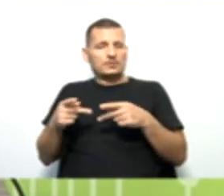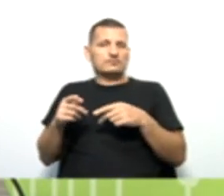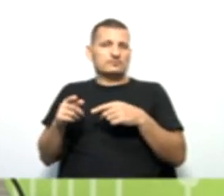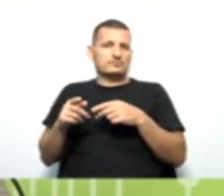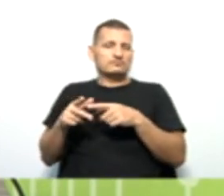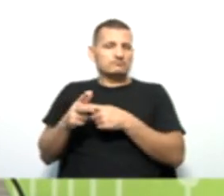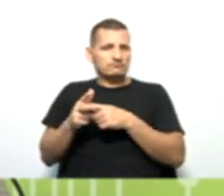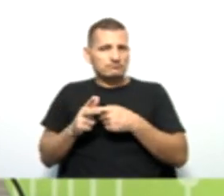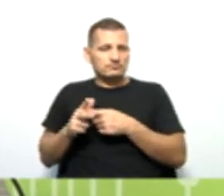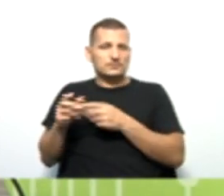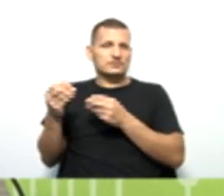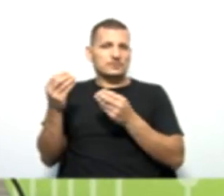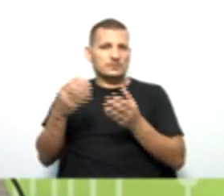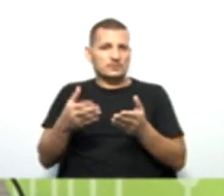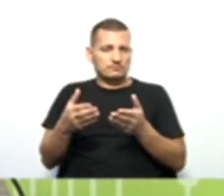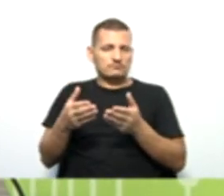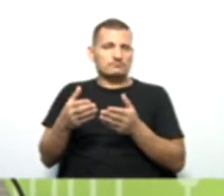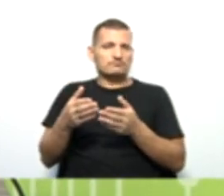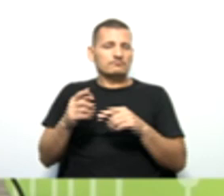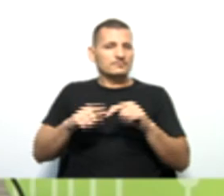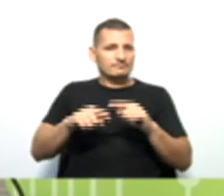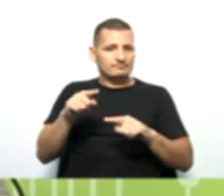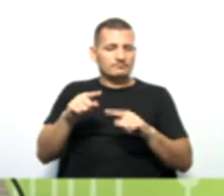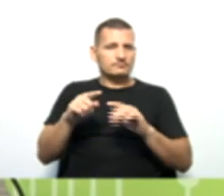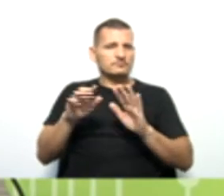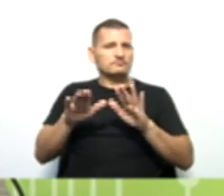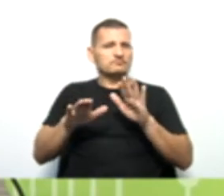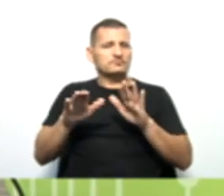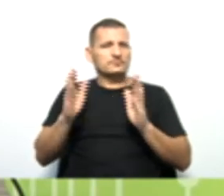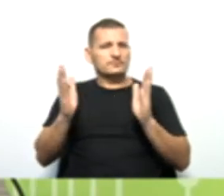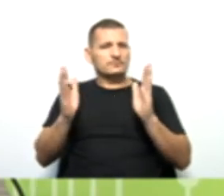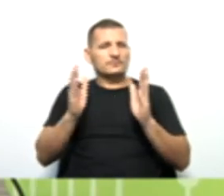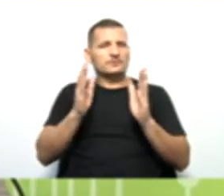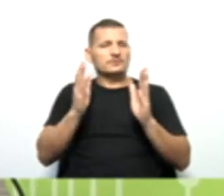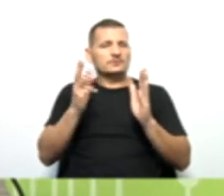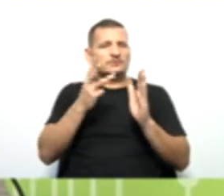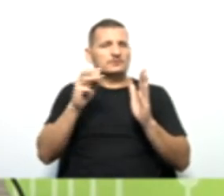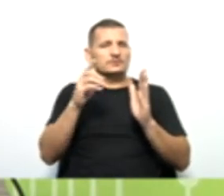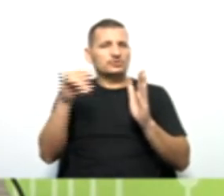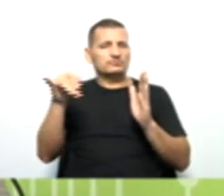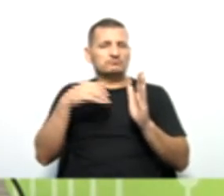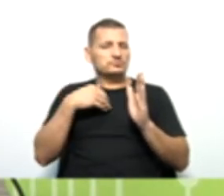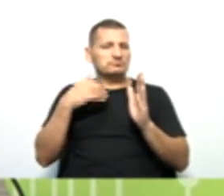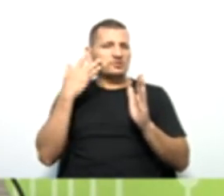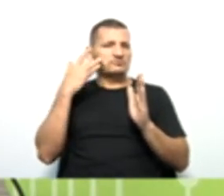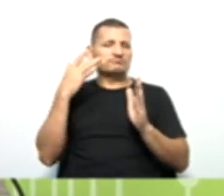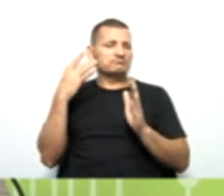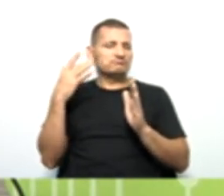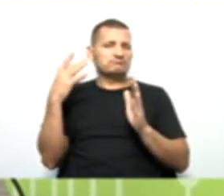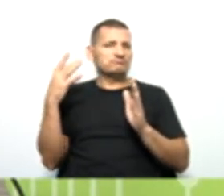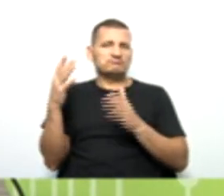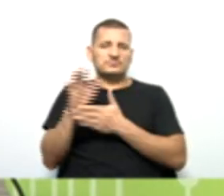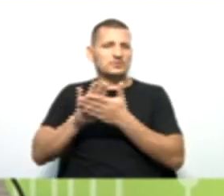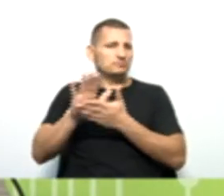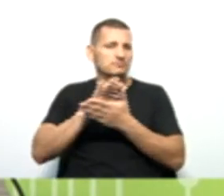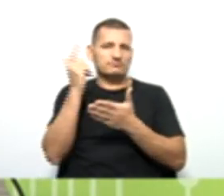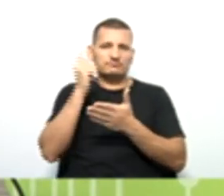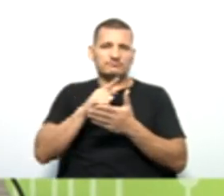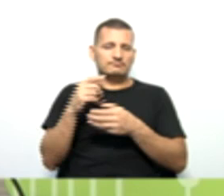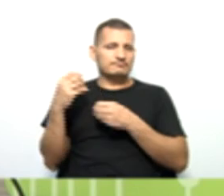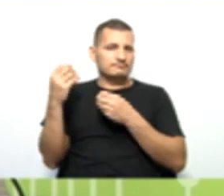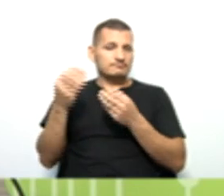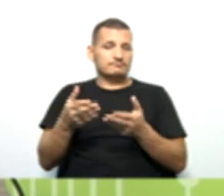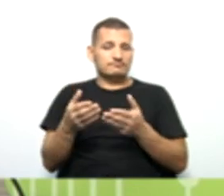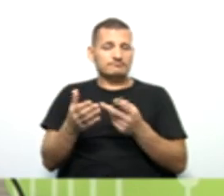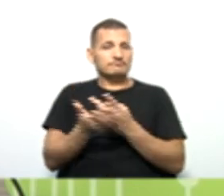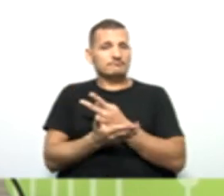essa máquina para a gente. E dentro de 30 dias eu acredito que nenhuma indústria vai conseguir realizar isso. Então acontece, tá? Você tem